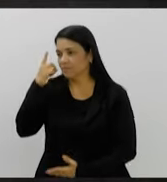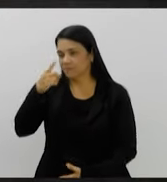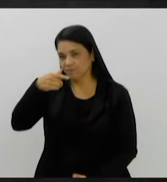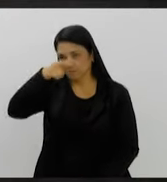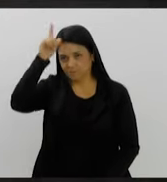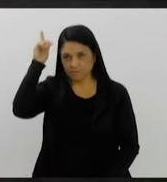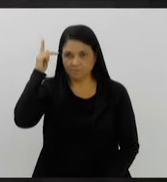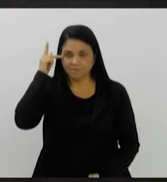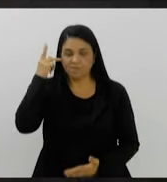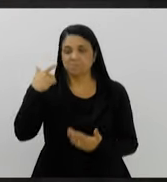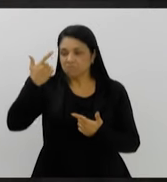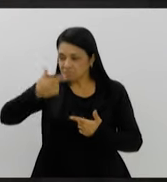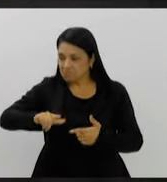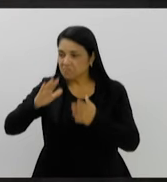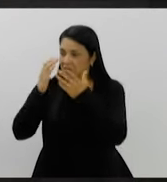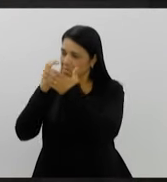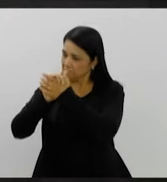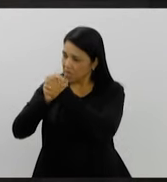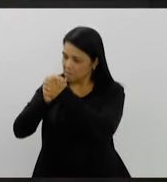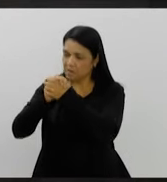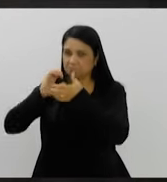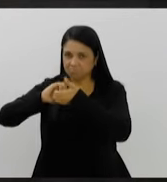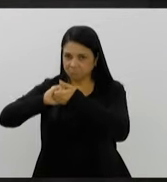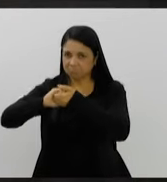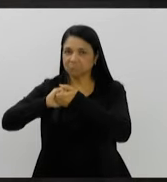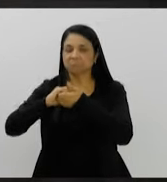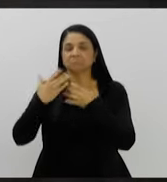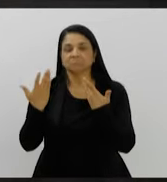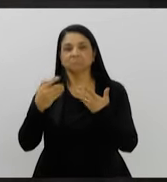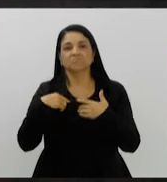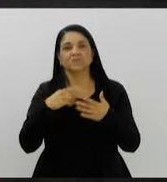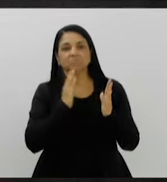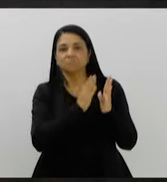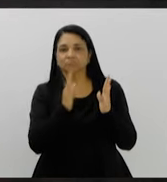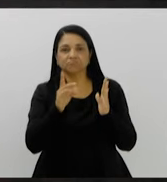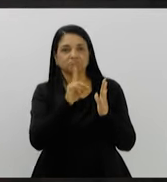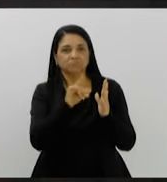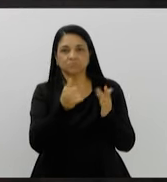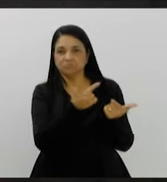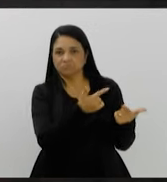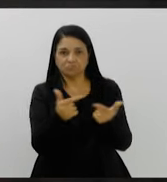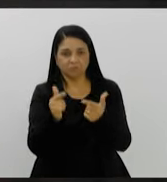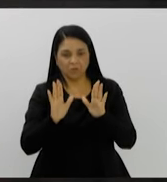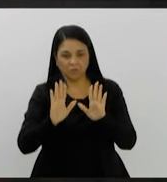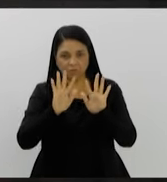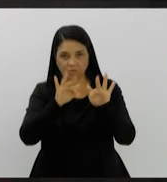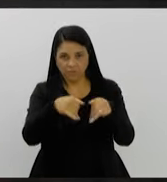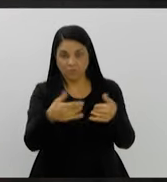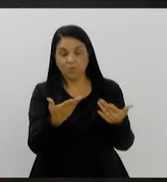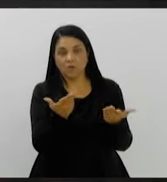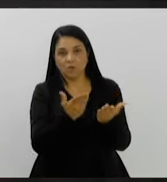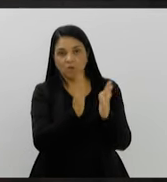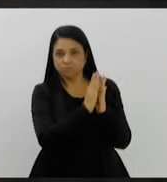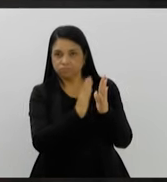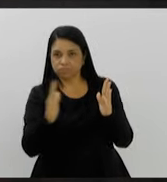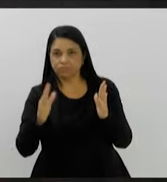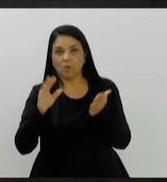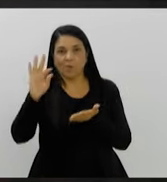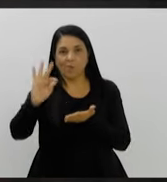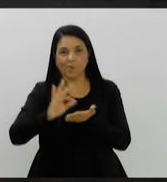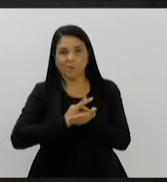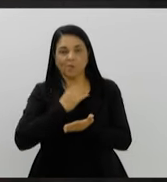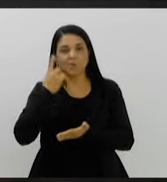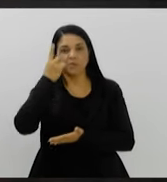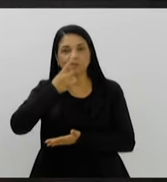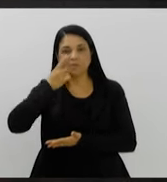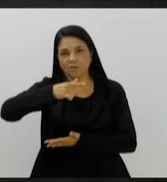uma vez parabéns pelo projeto de lei nada mais havendo a tratar na ordem do dia passa-se ao expediente final primeiro orador inscrito